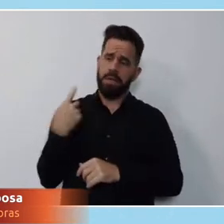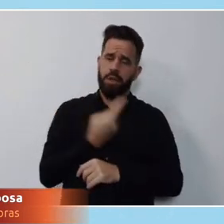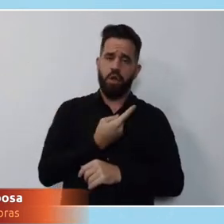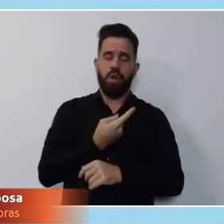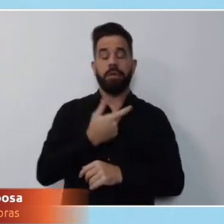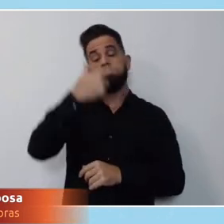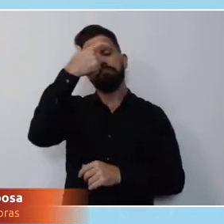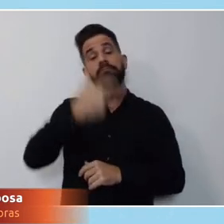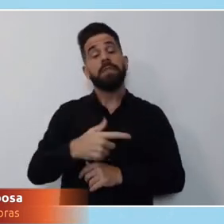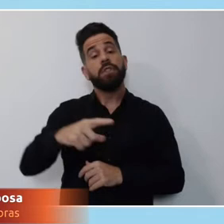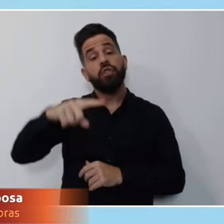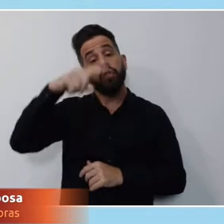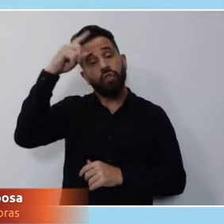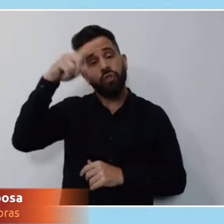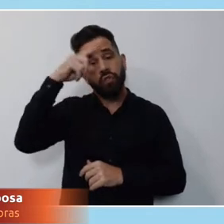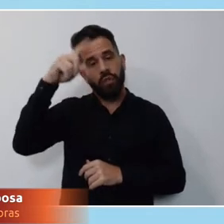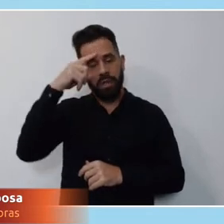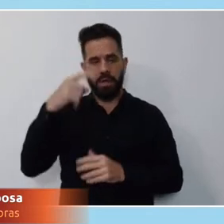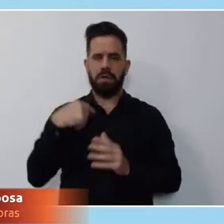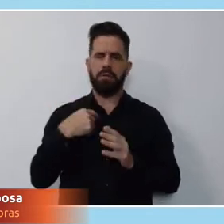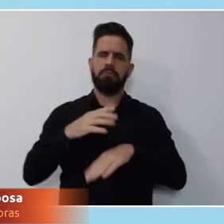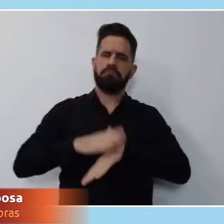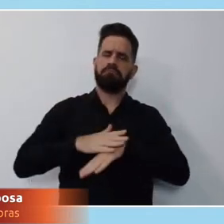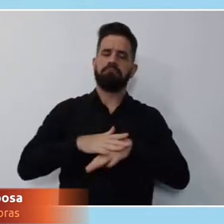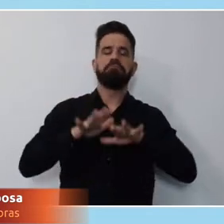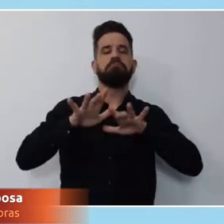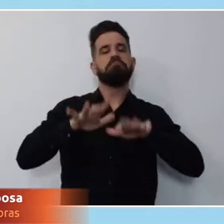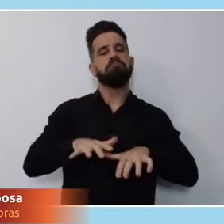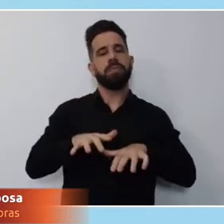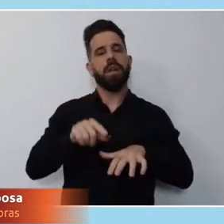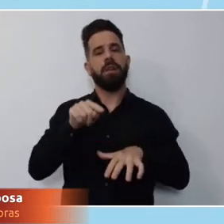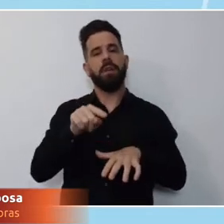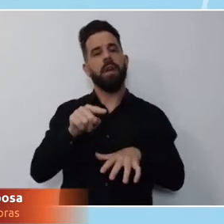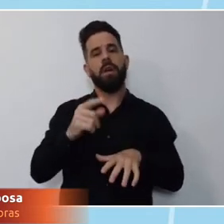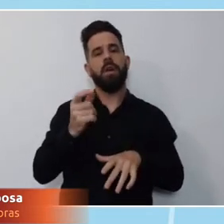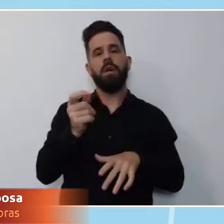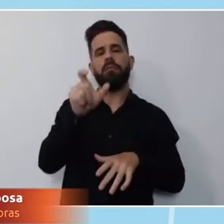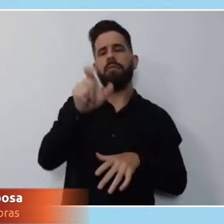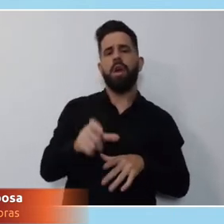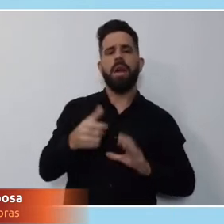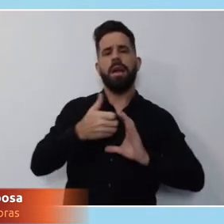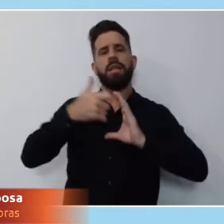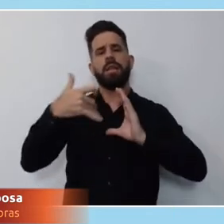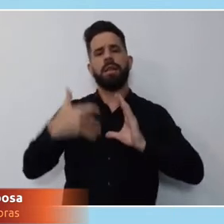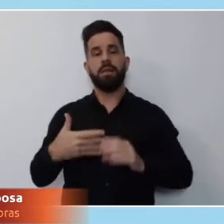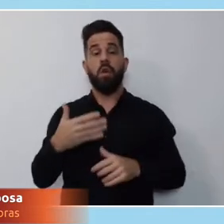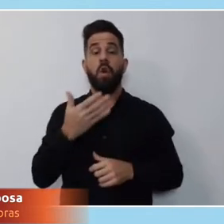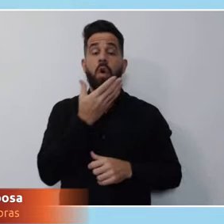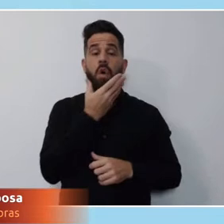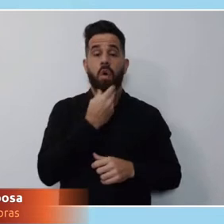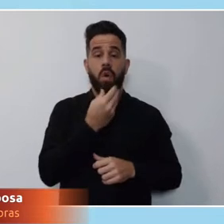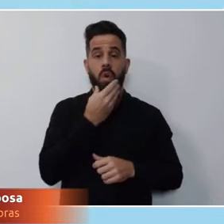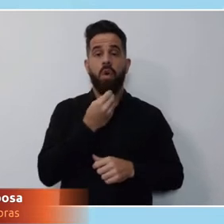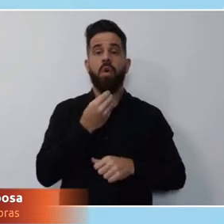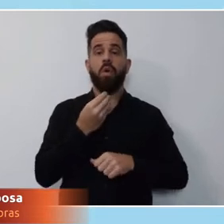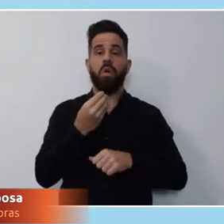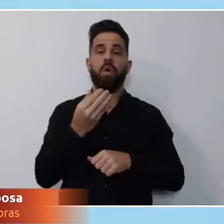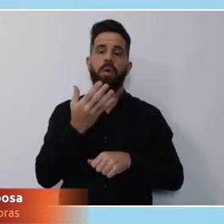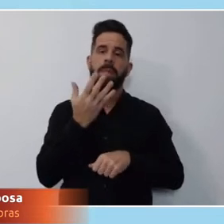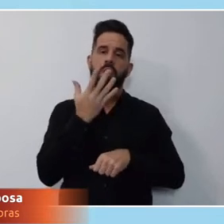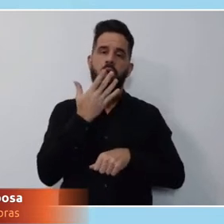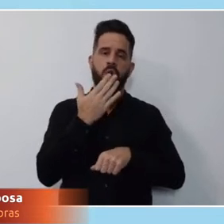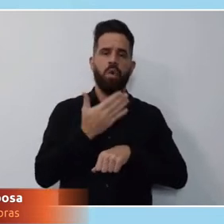Diego escreveu sobre a pessoa dele. Ele é um homem de pele clara, tem cabelos castanhos curtos,